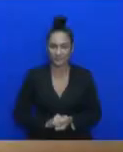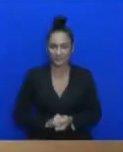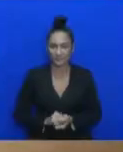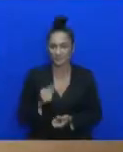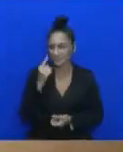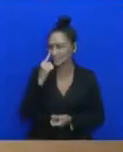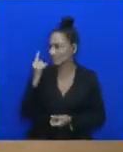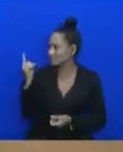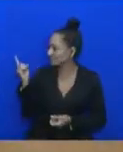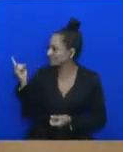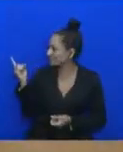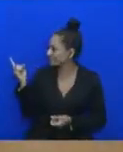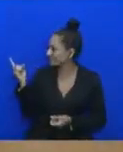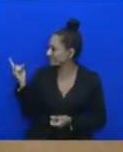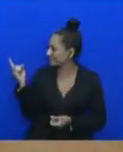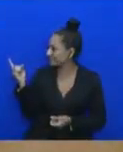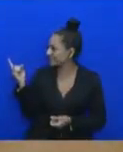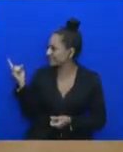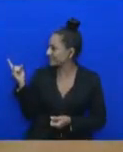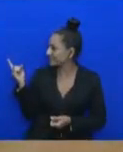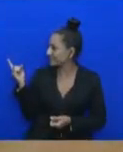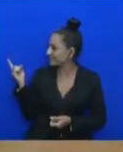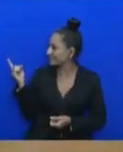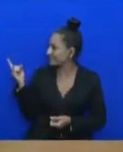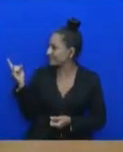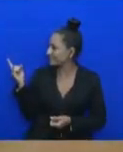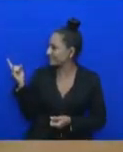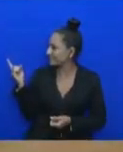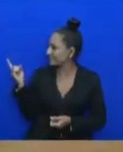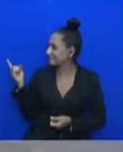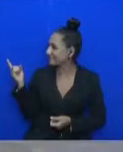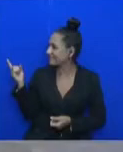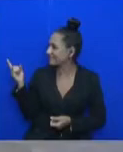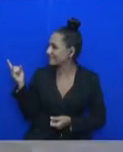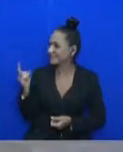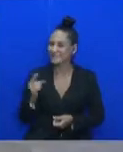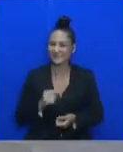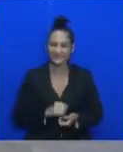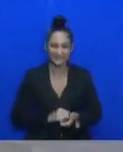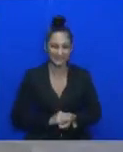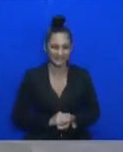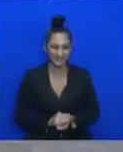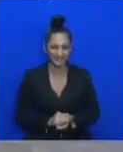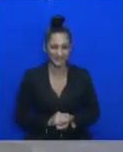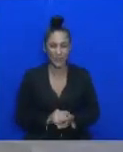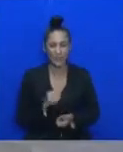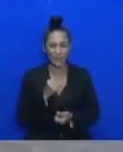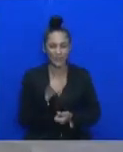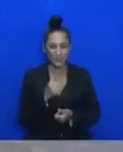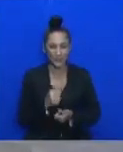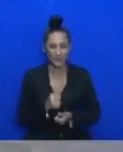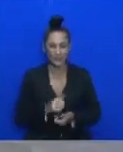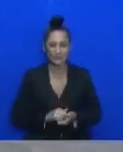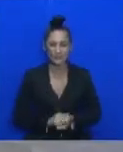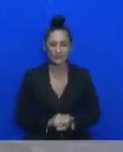A nossa câmera mostrando aí no detalhe o lacre numerado conforme a maleta foi fechada. Muito bem.